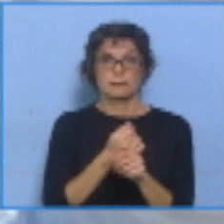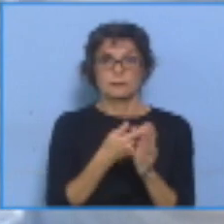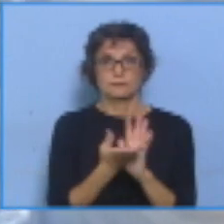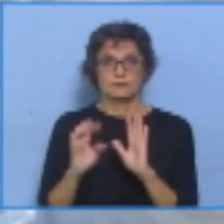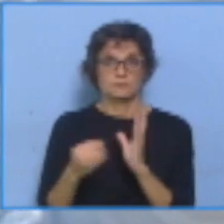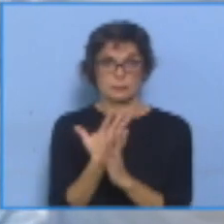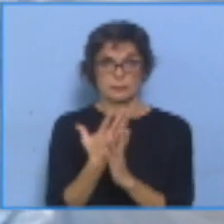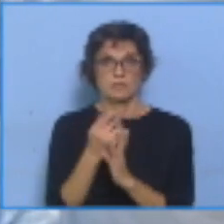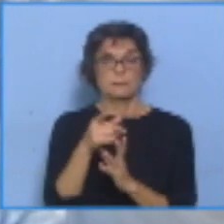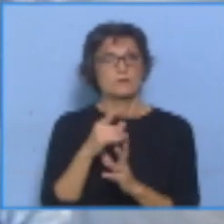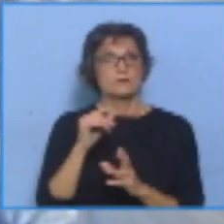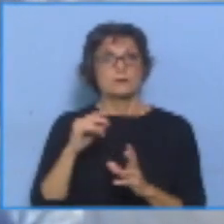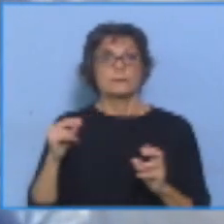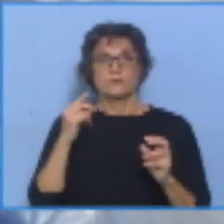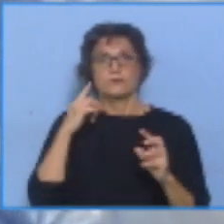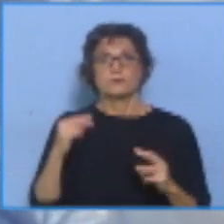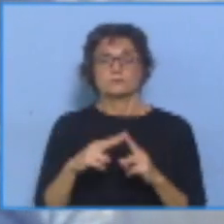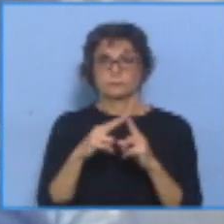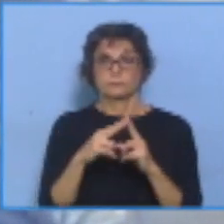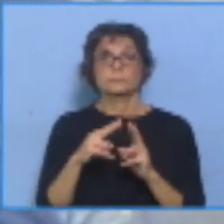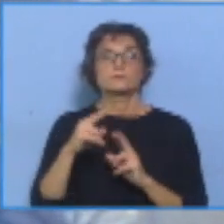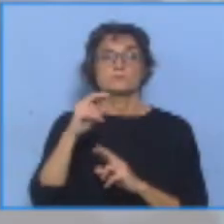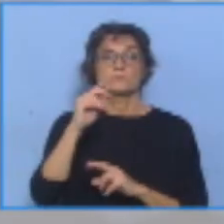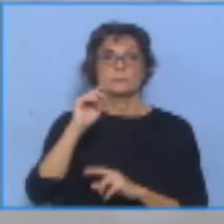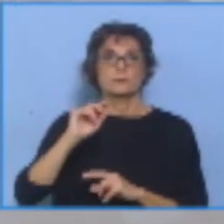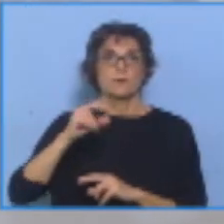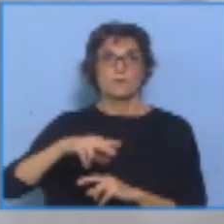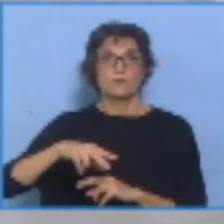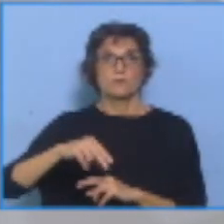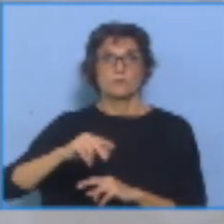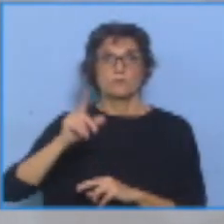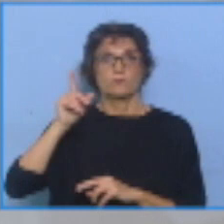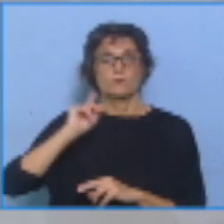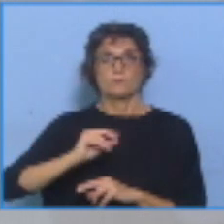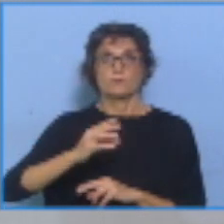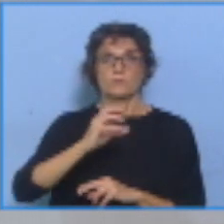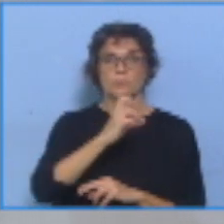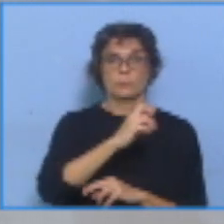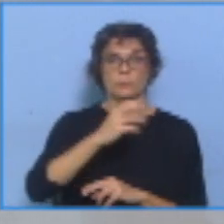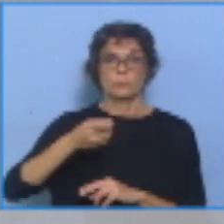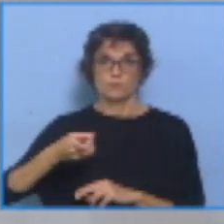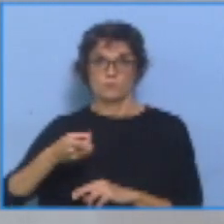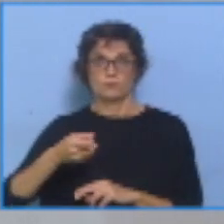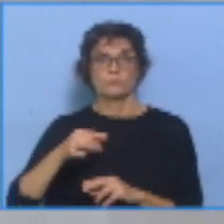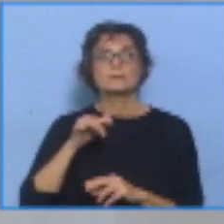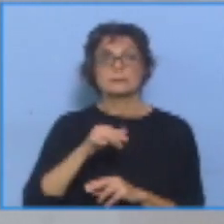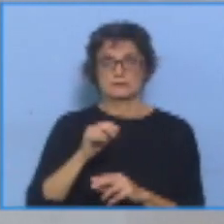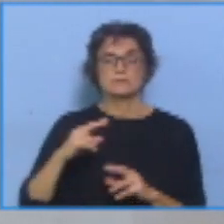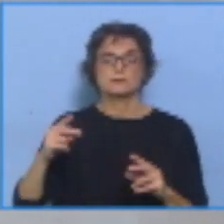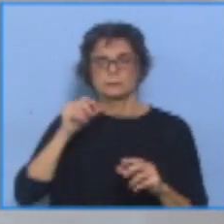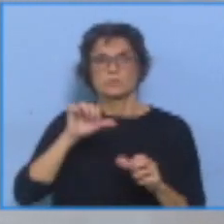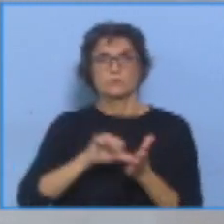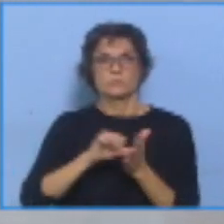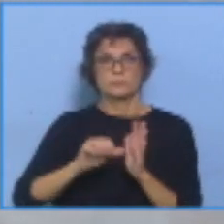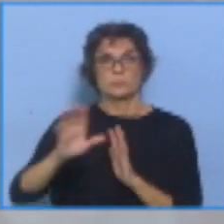dia 8 e 9 de novembro. Sim, no Centro Regional do Porto temos o primeiro colóquio internacional Teotopias, que é dedicado precisamente,